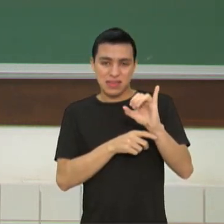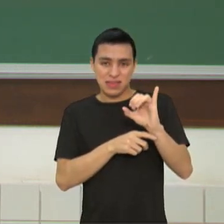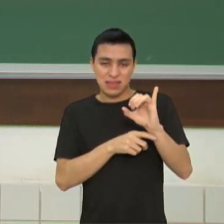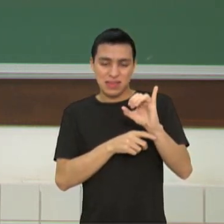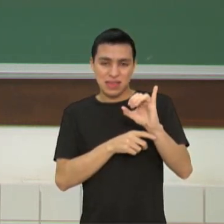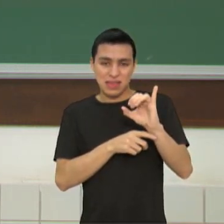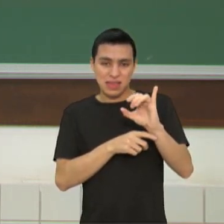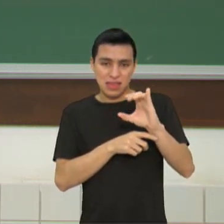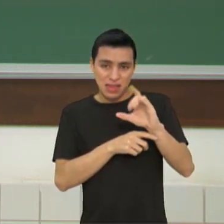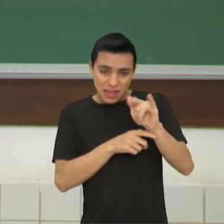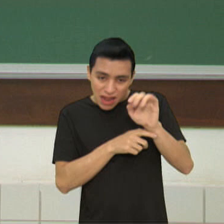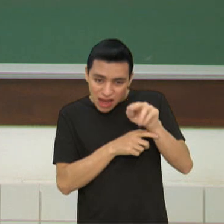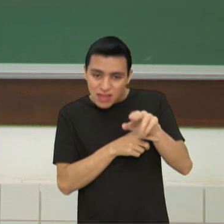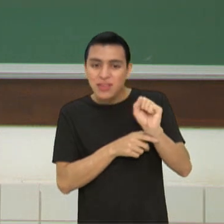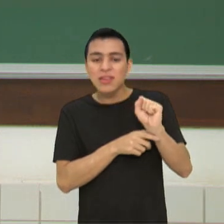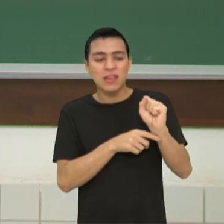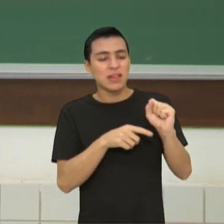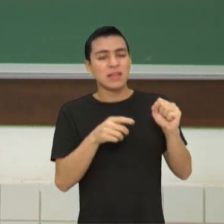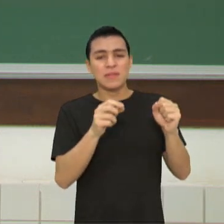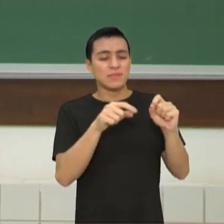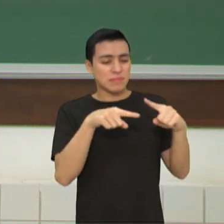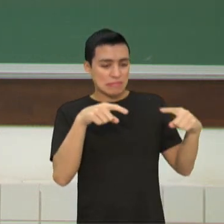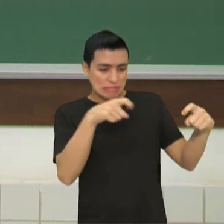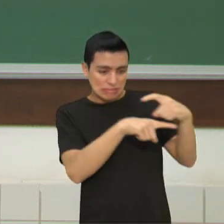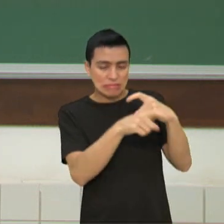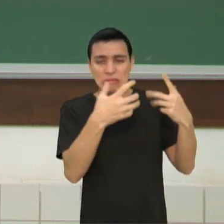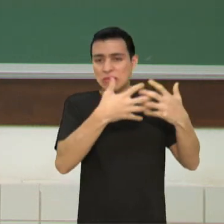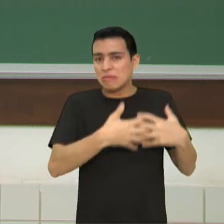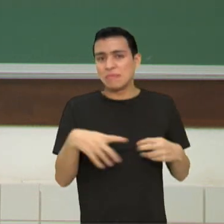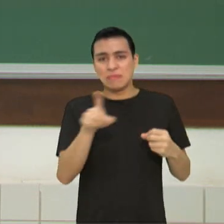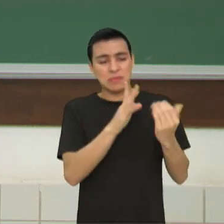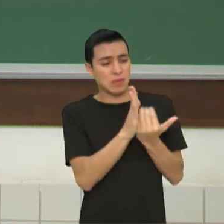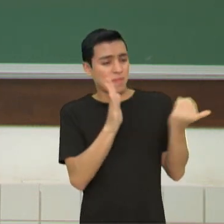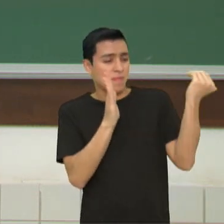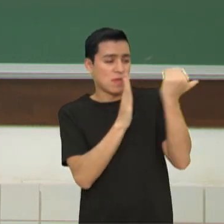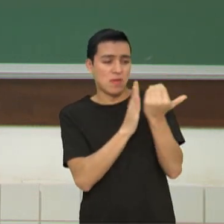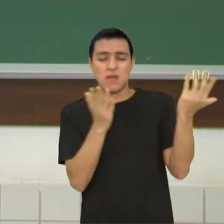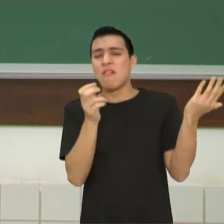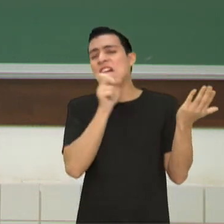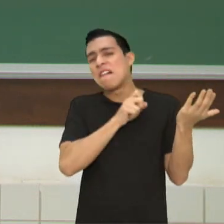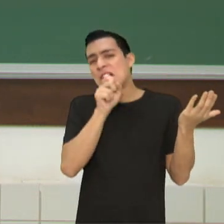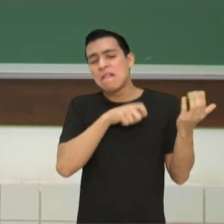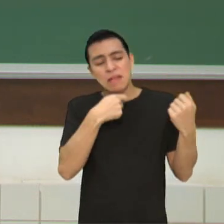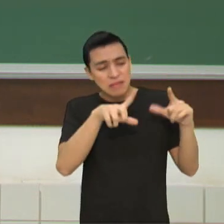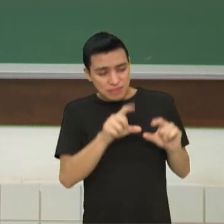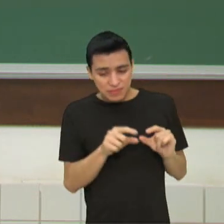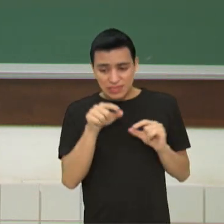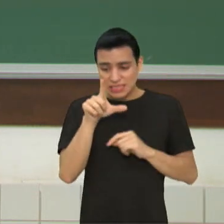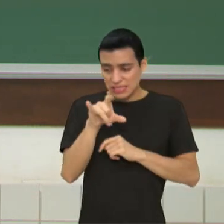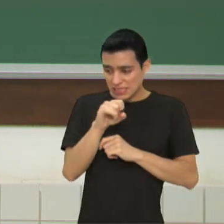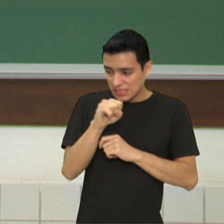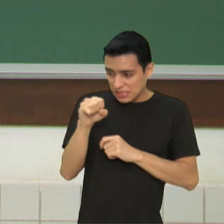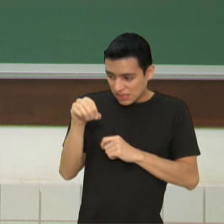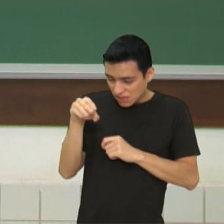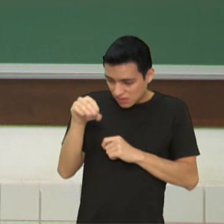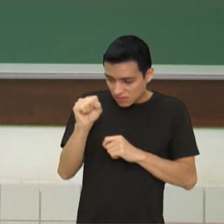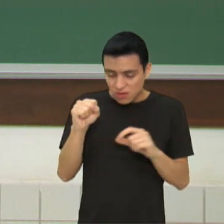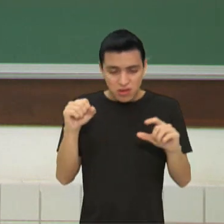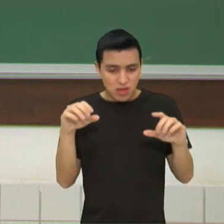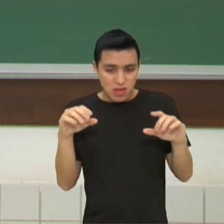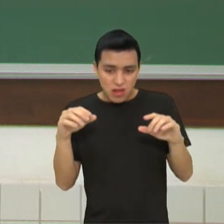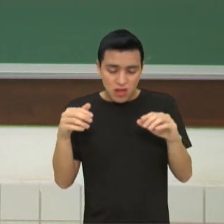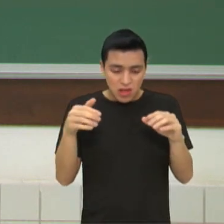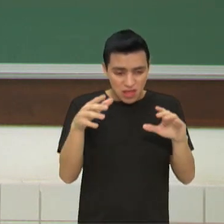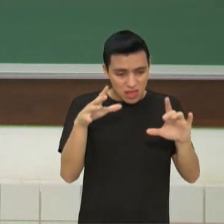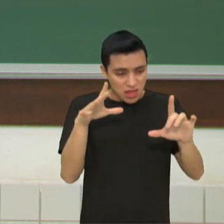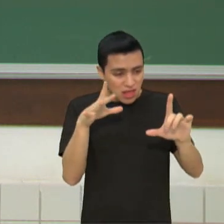velhas, já não estão mais funcionais, ou estão em excesso, precisa diminuir. O lisossomo vai se ligar a essa organela, vai jogar